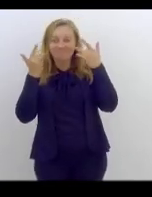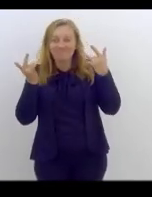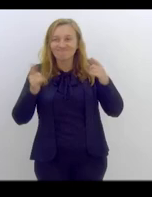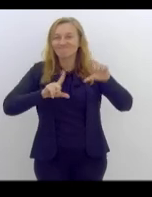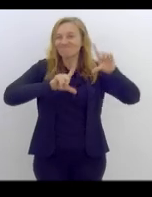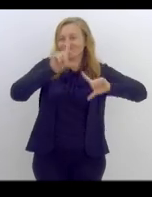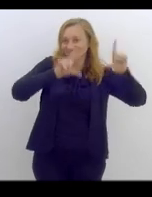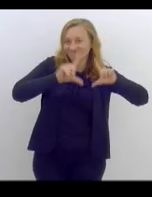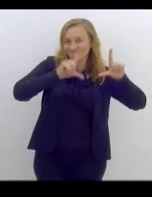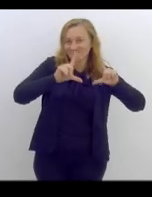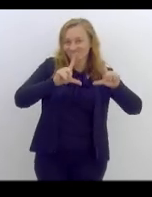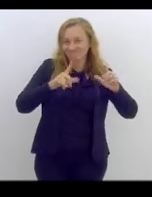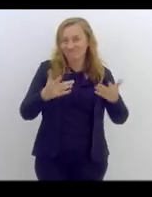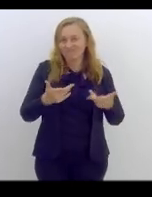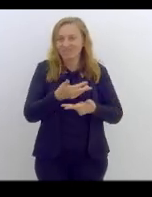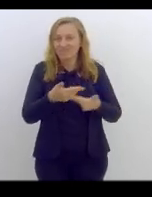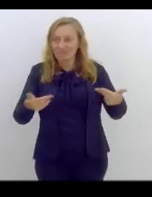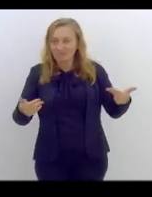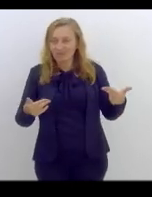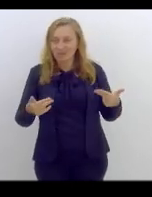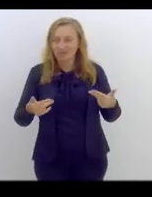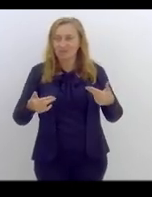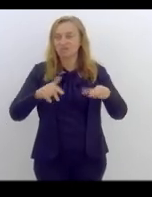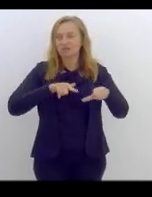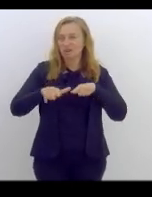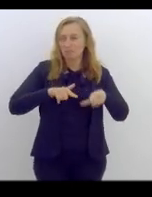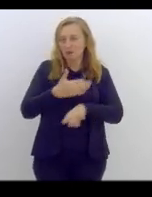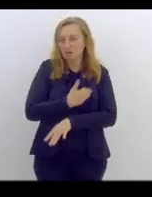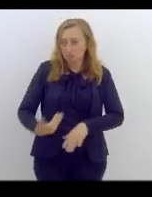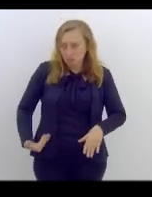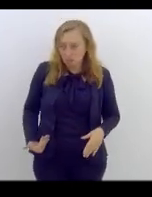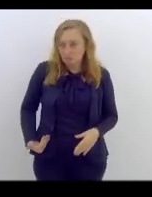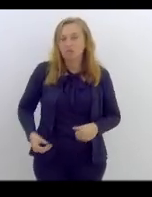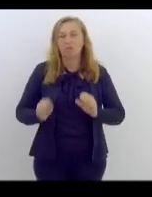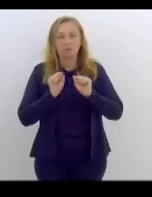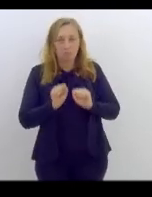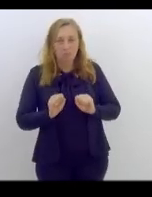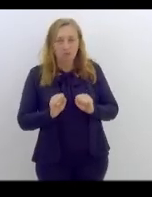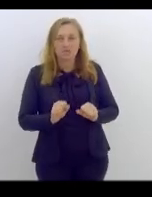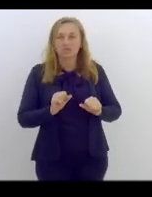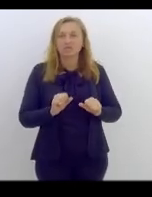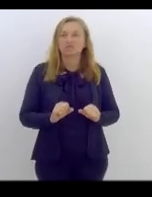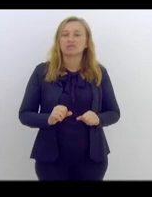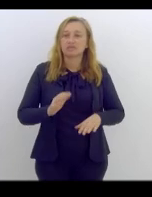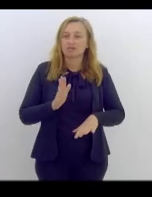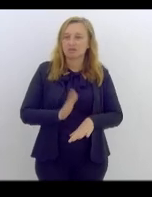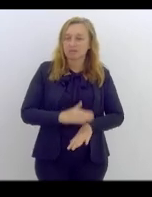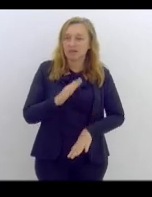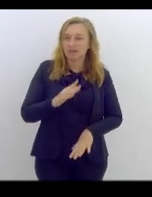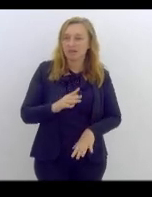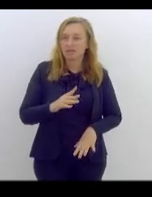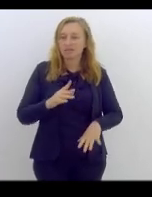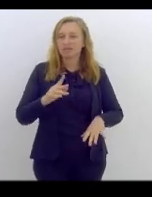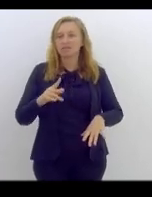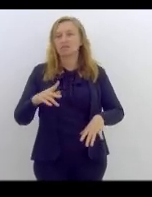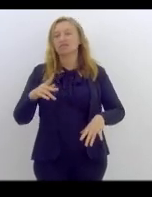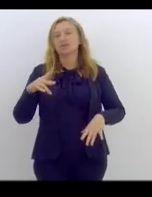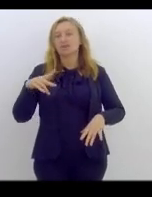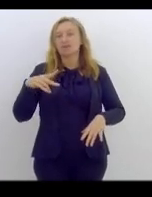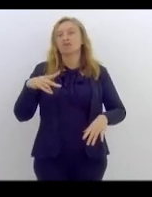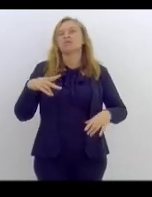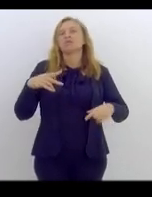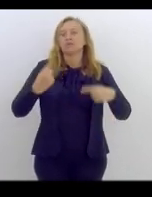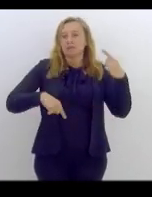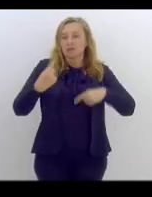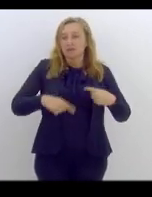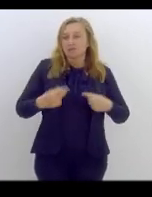pública, ocupou vários cargos públicos, onde ele efetivamente pôde exercer mais a porção política dele